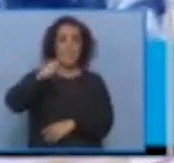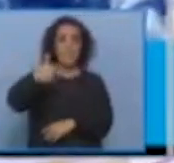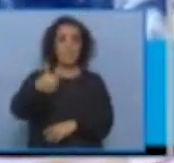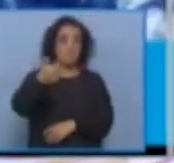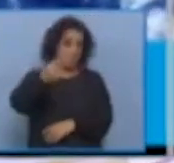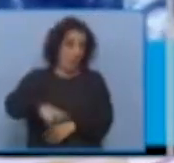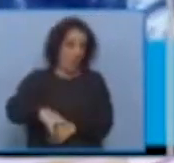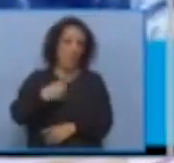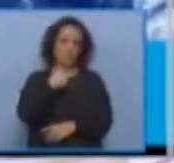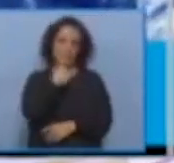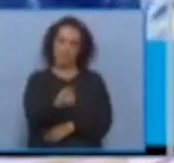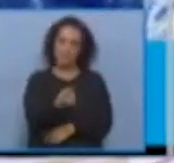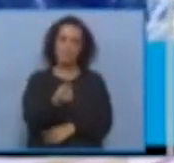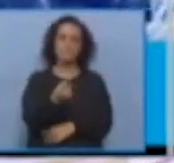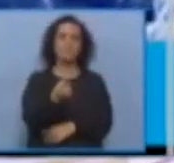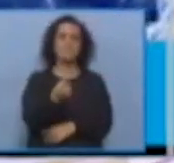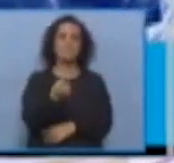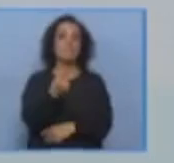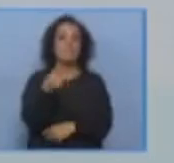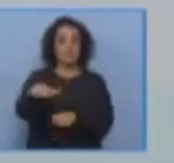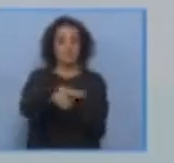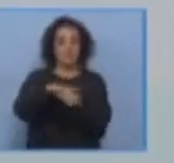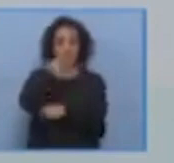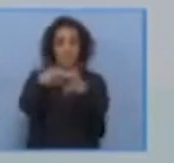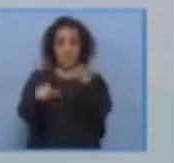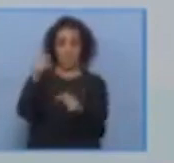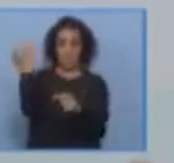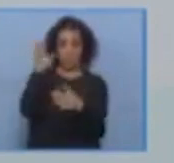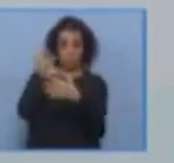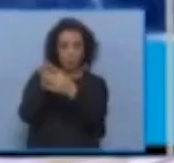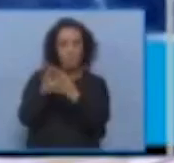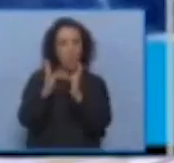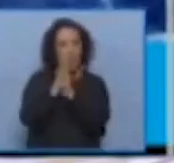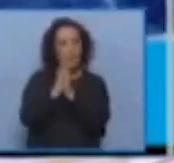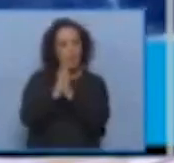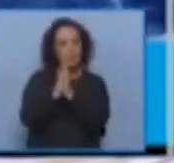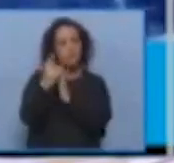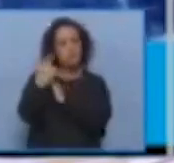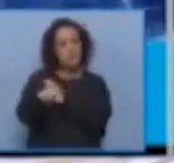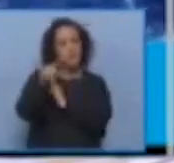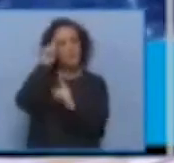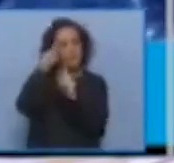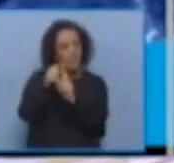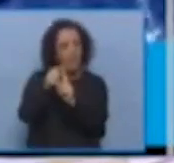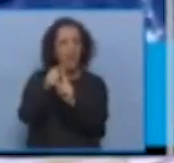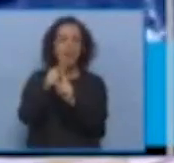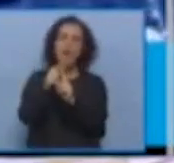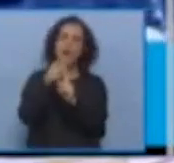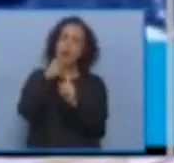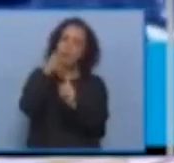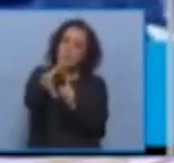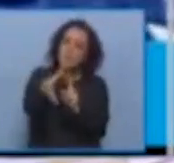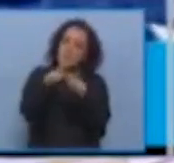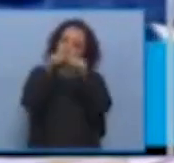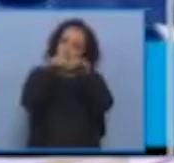disse muito claramente aos homens da cultura que a Igreja tem uma missão de espalhar uma mensagem que é útil